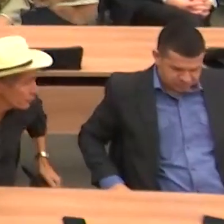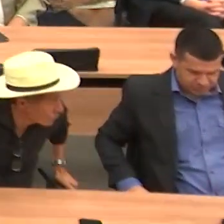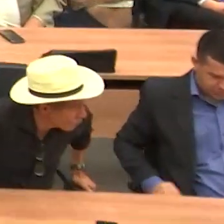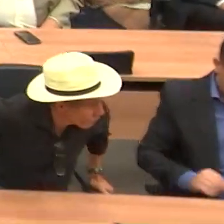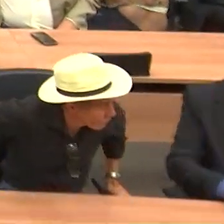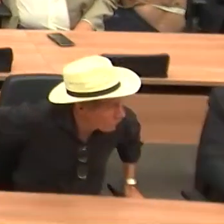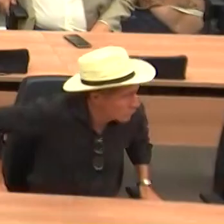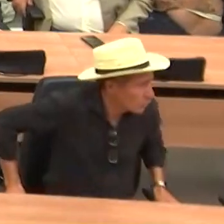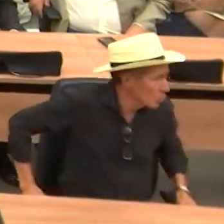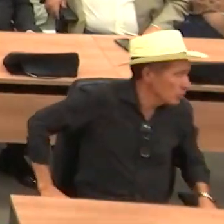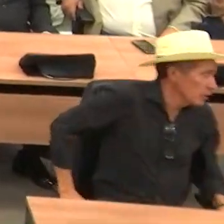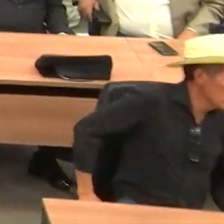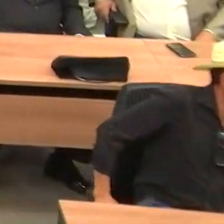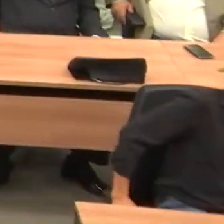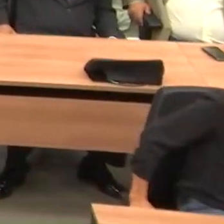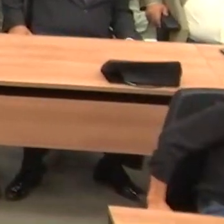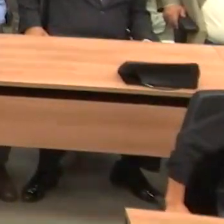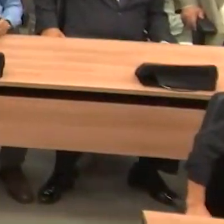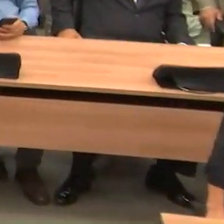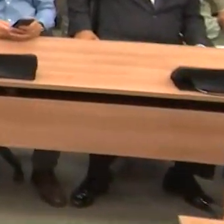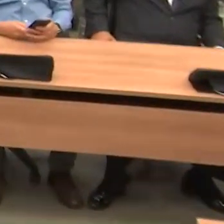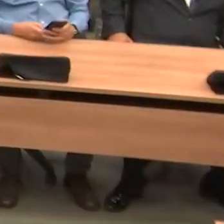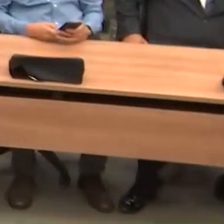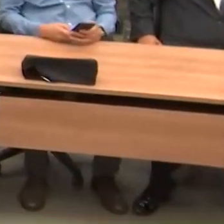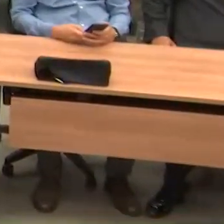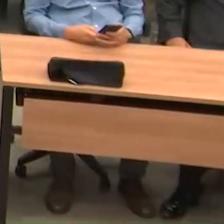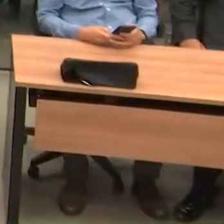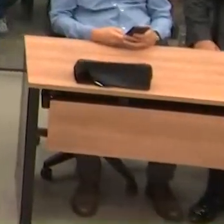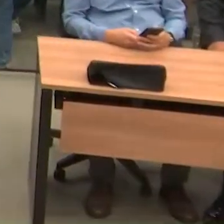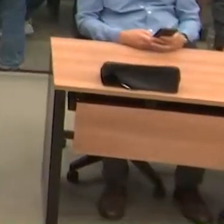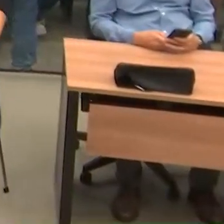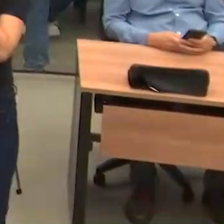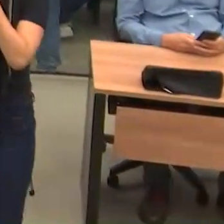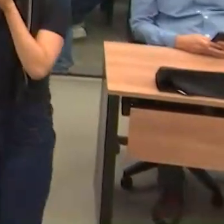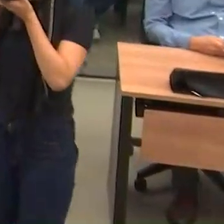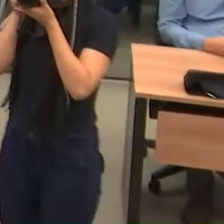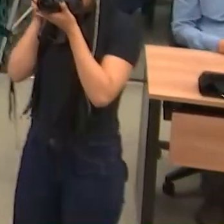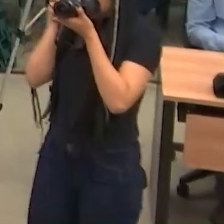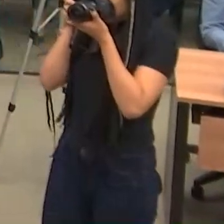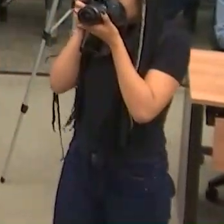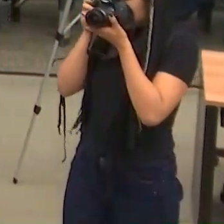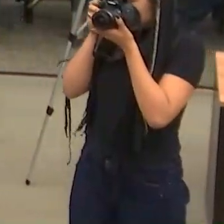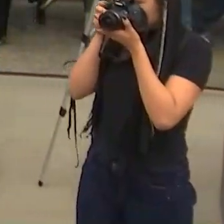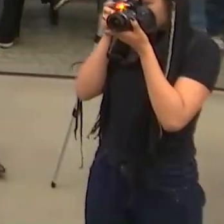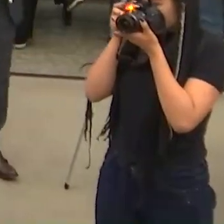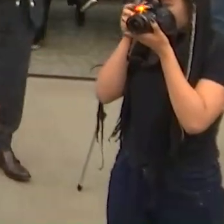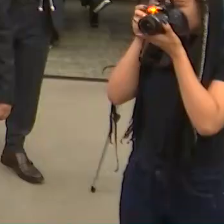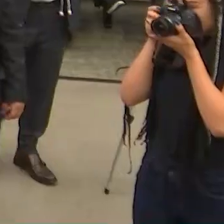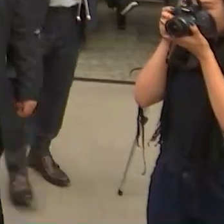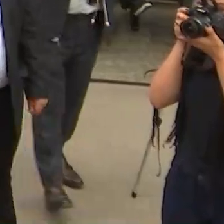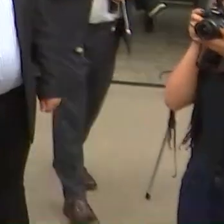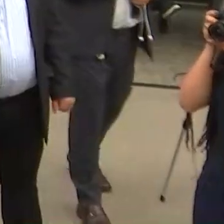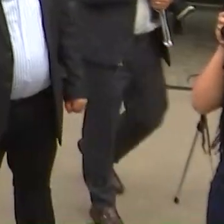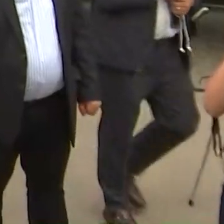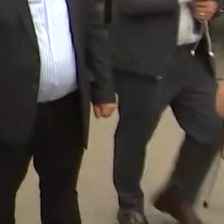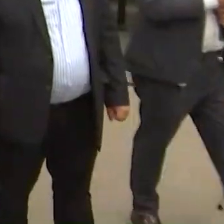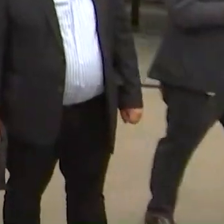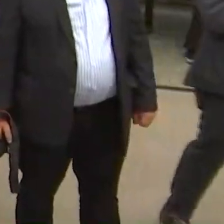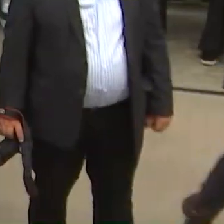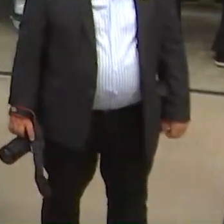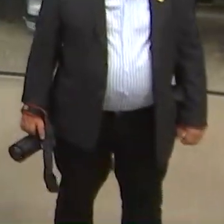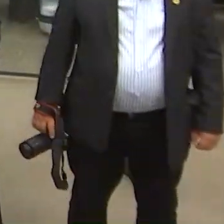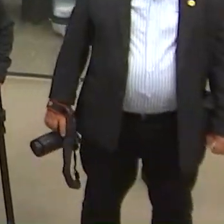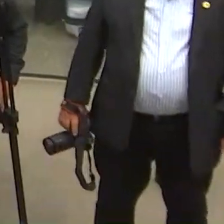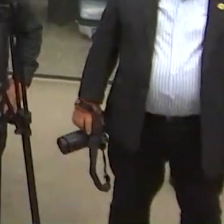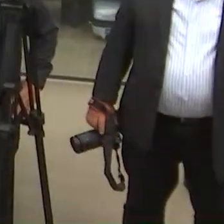presença da ministra Damares Regina Alves. Ela que é ministra da Mulher, da Família e dos Direitos Humanos.